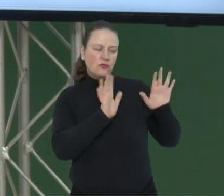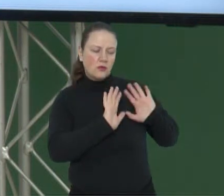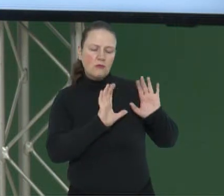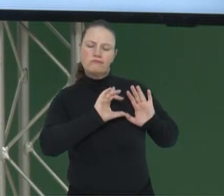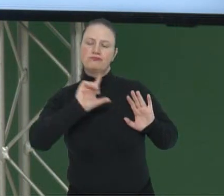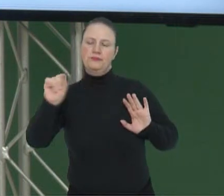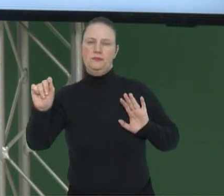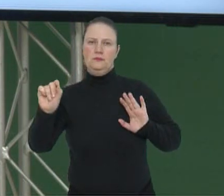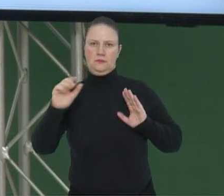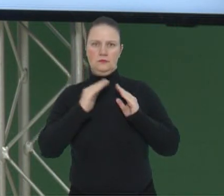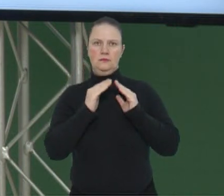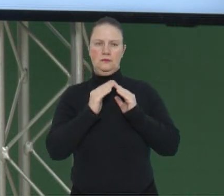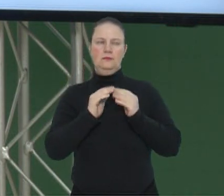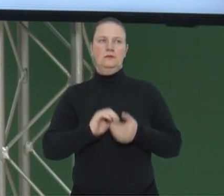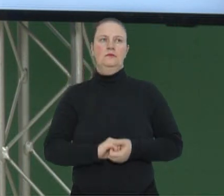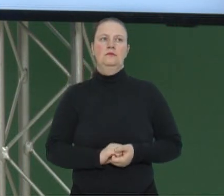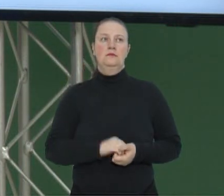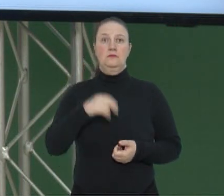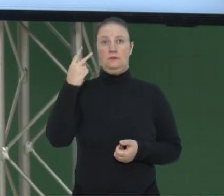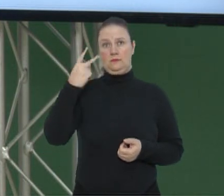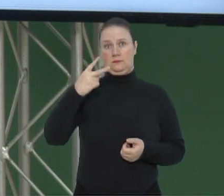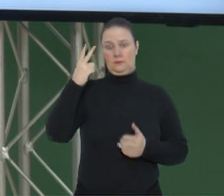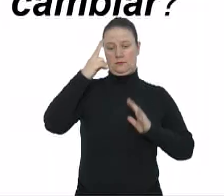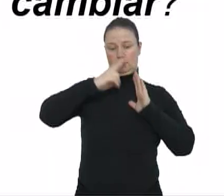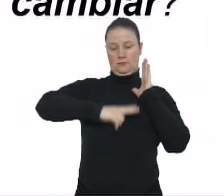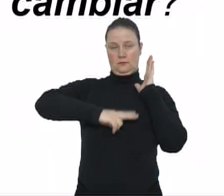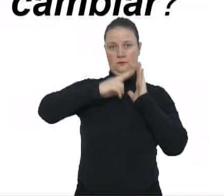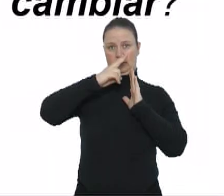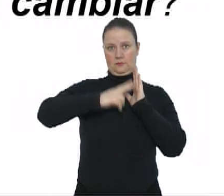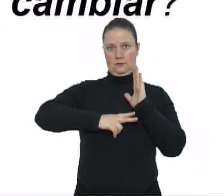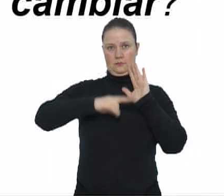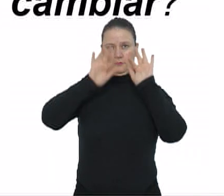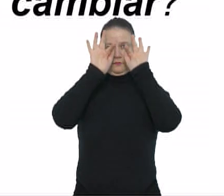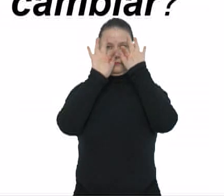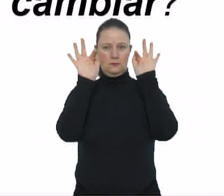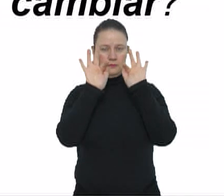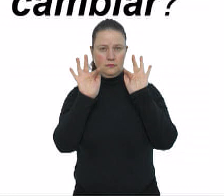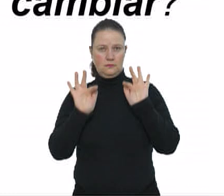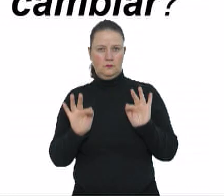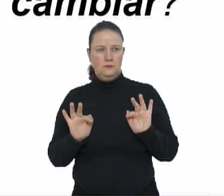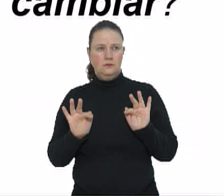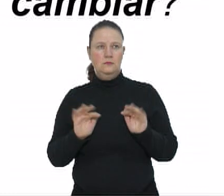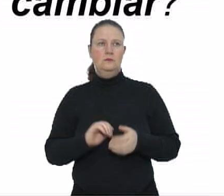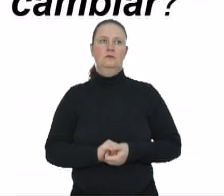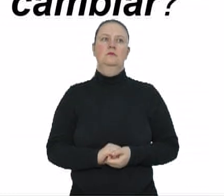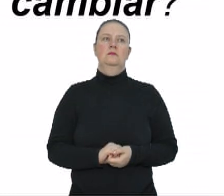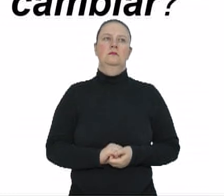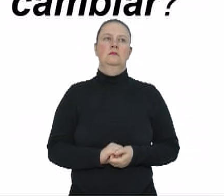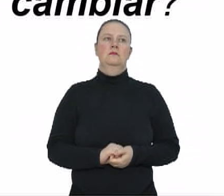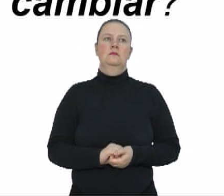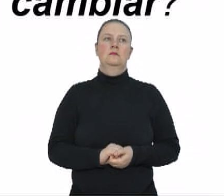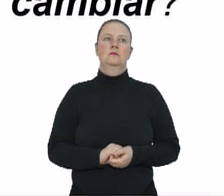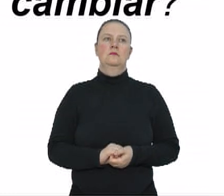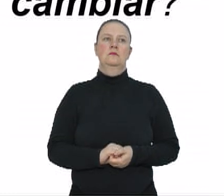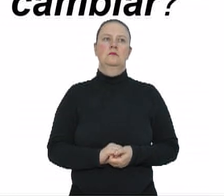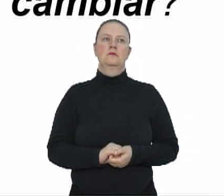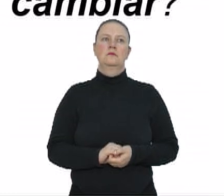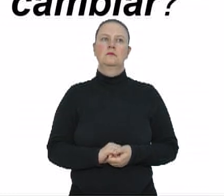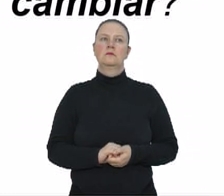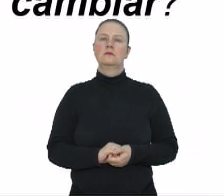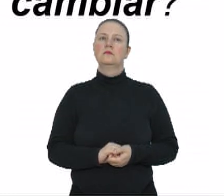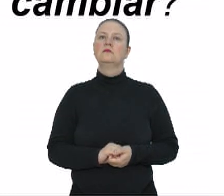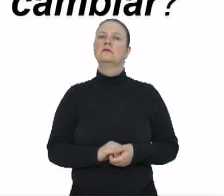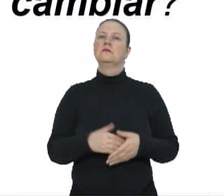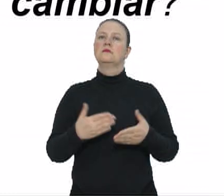tá? 2, né, lê los versos, volar conociendo outras ramas, né,